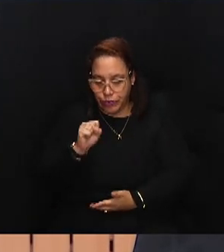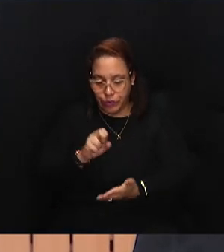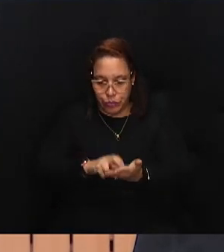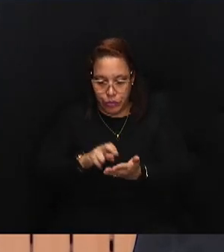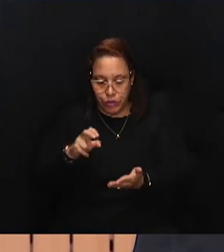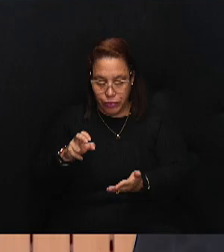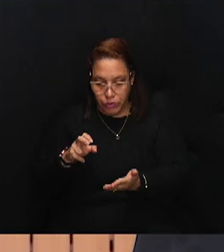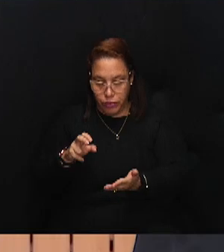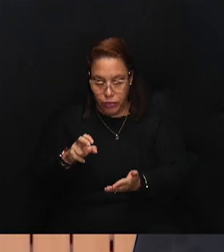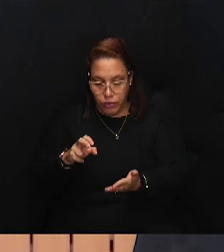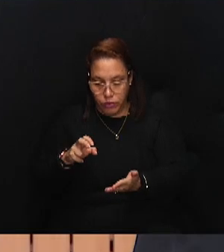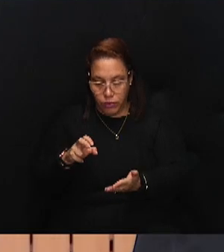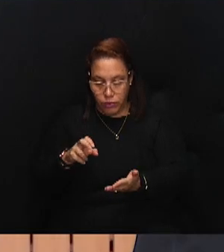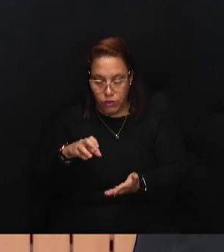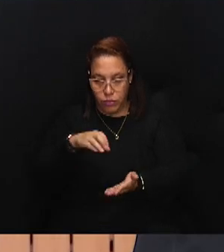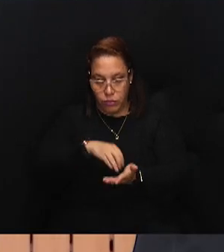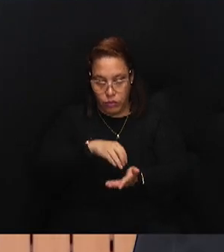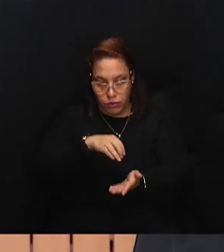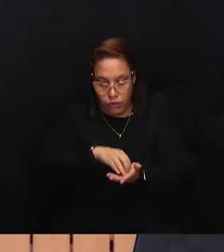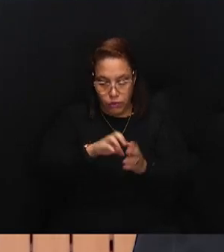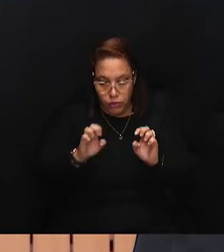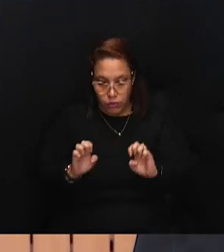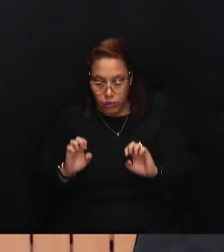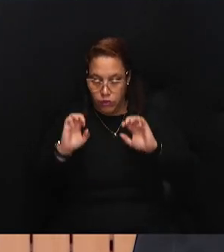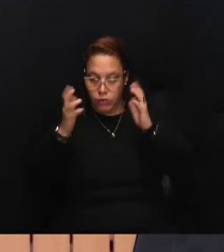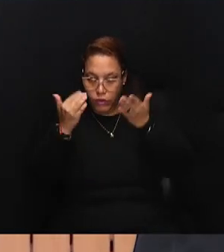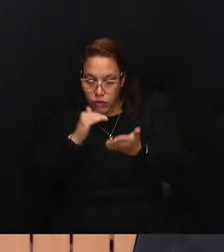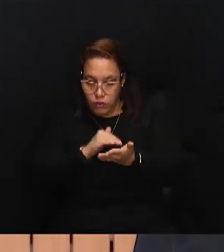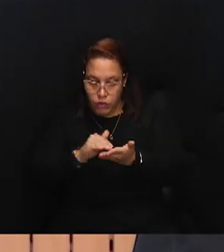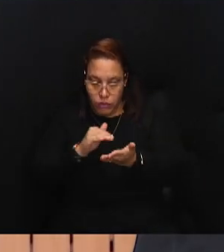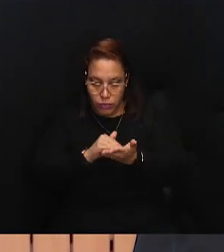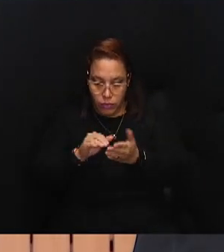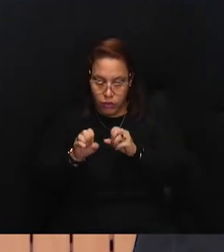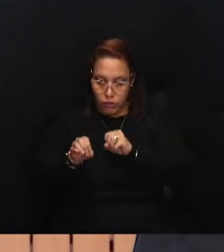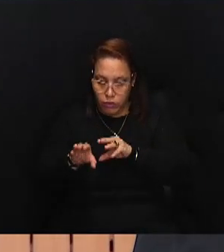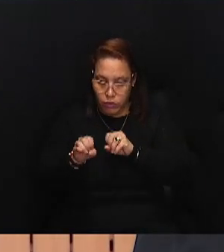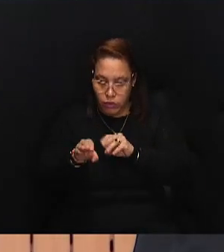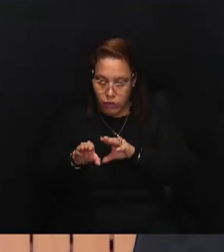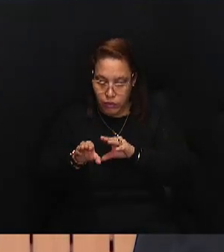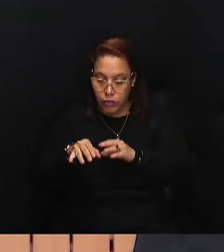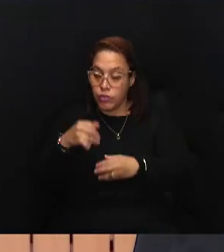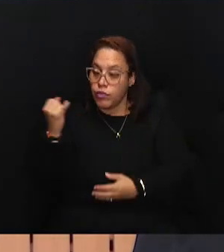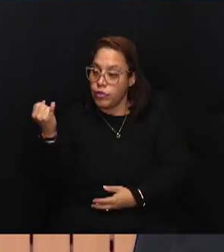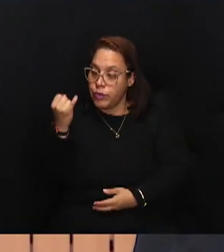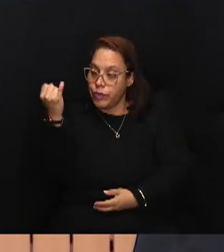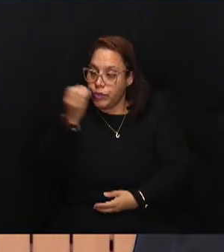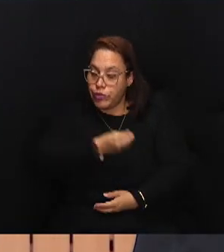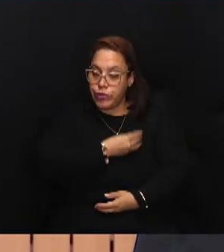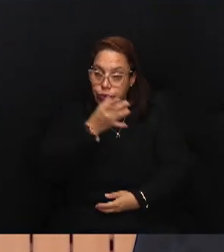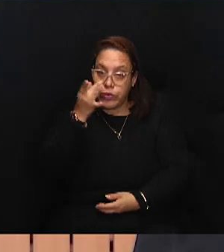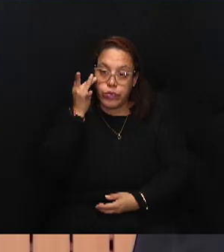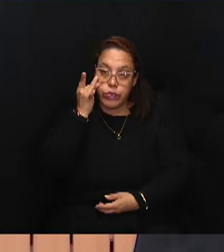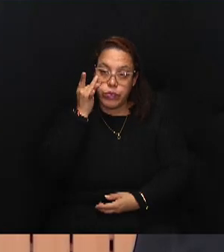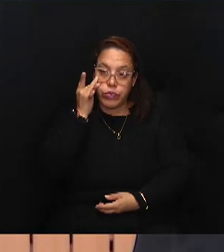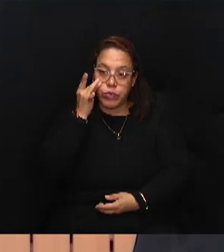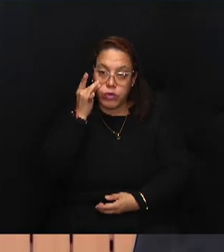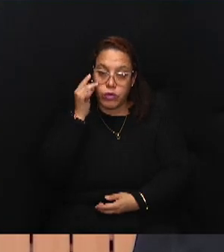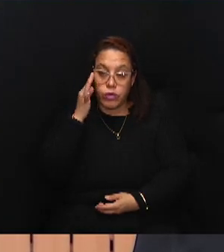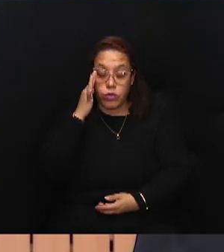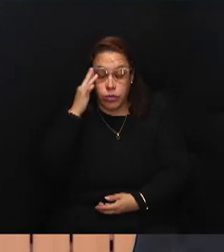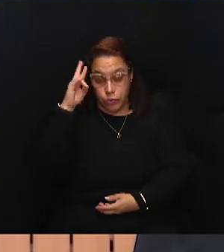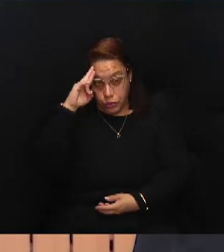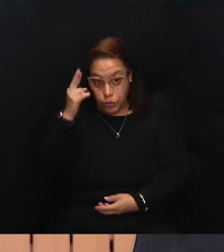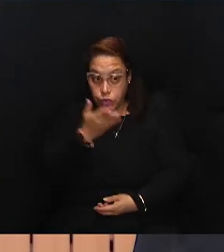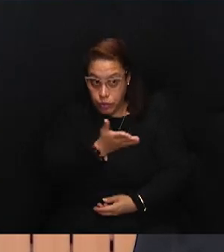de Educação, Centro de Eventos da Secretaria de Educação. Então, é importante a presença dos senhores lá,